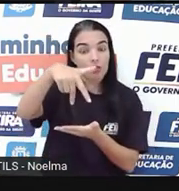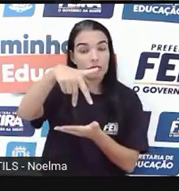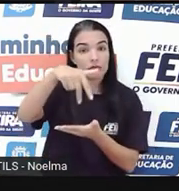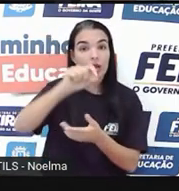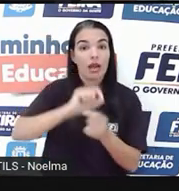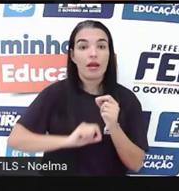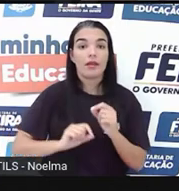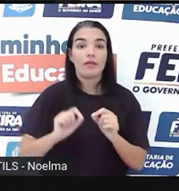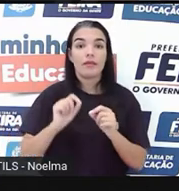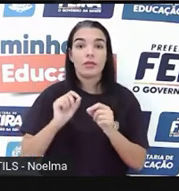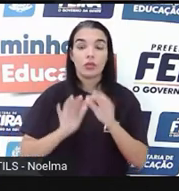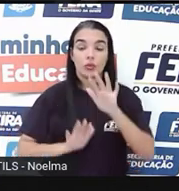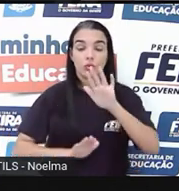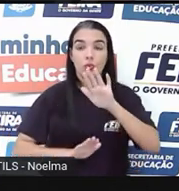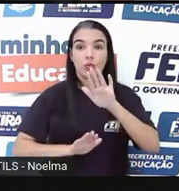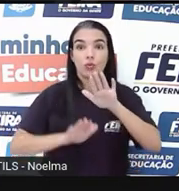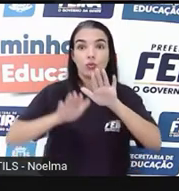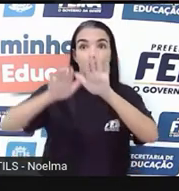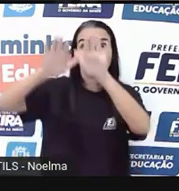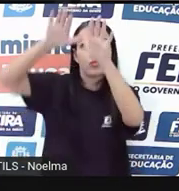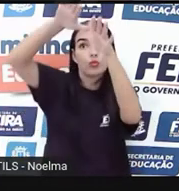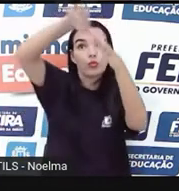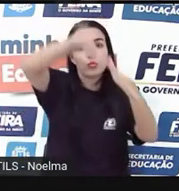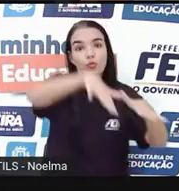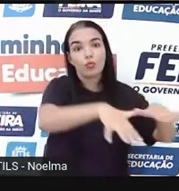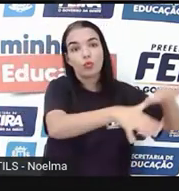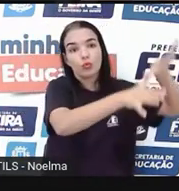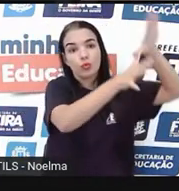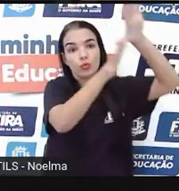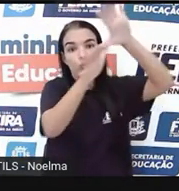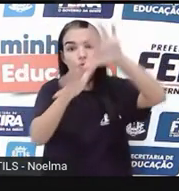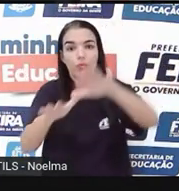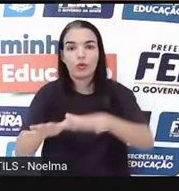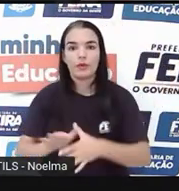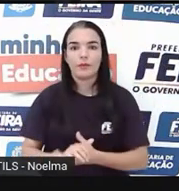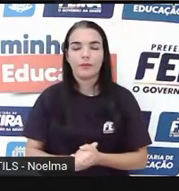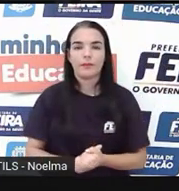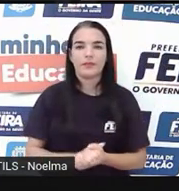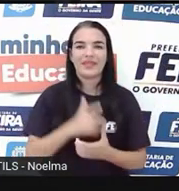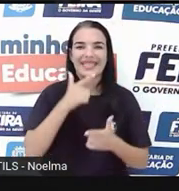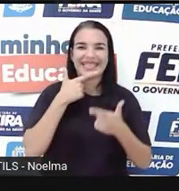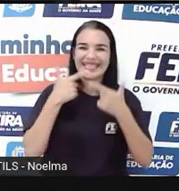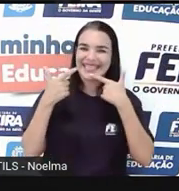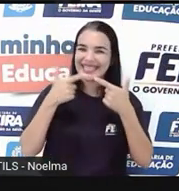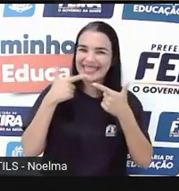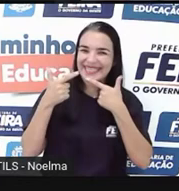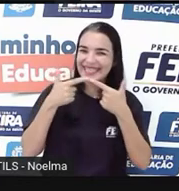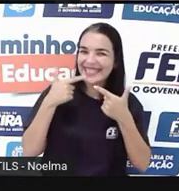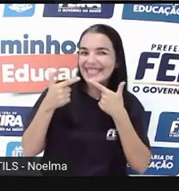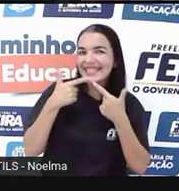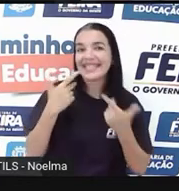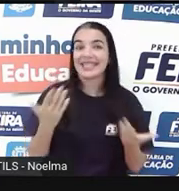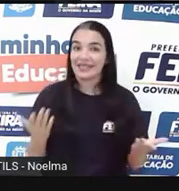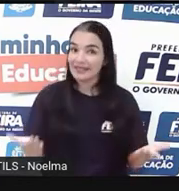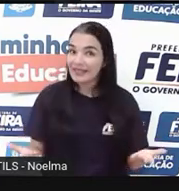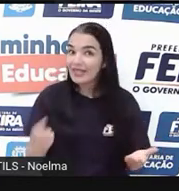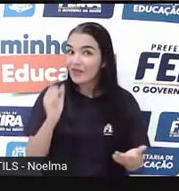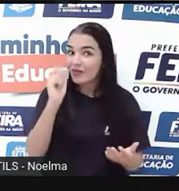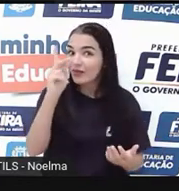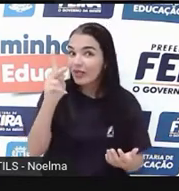float, sobrevoe, flutue, laugh, dê risada ou gargalhada.